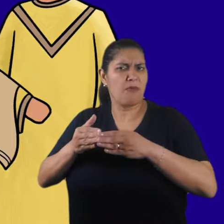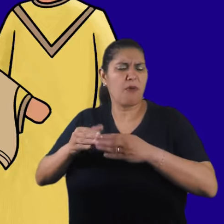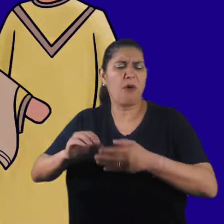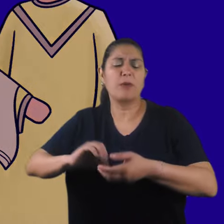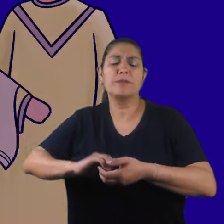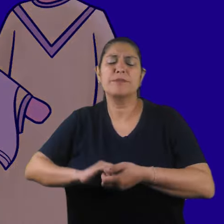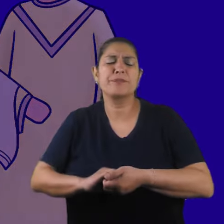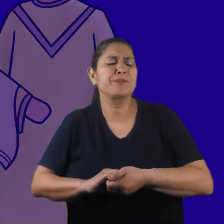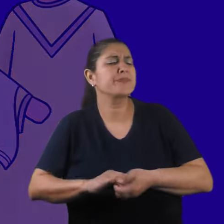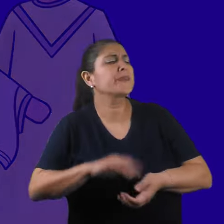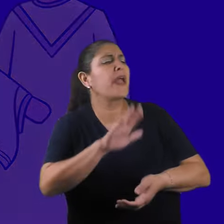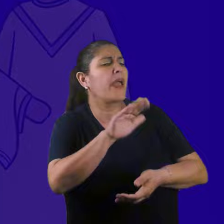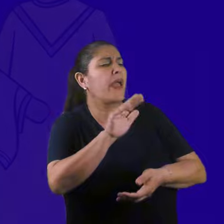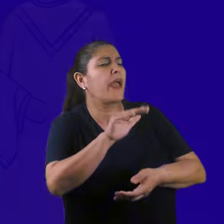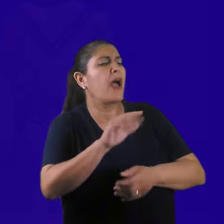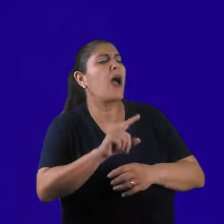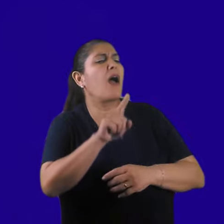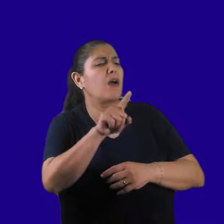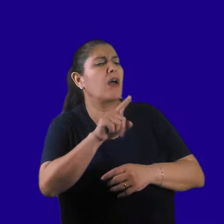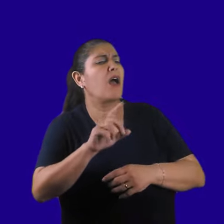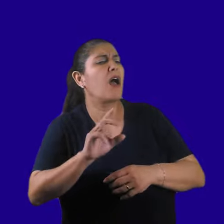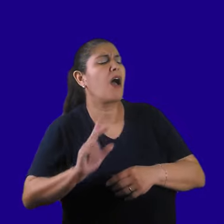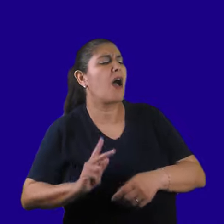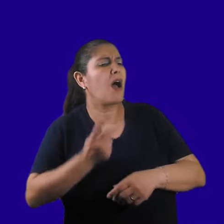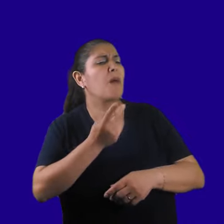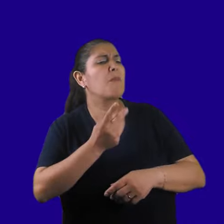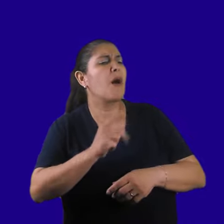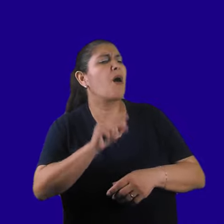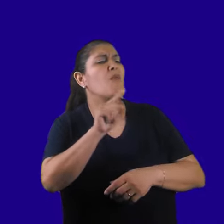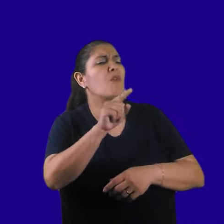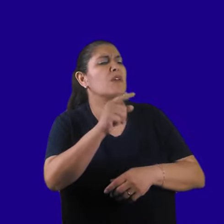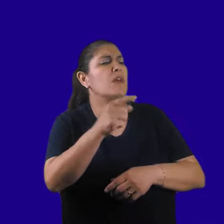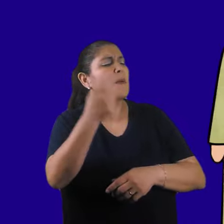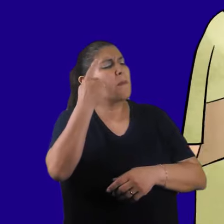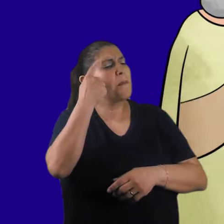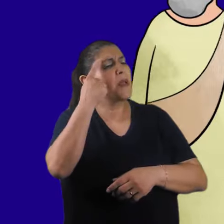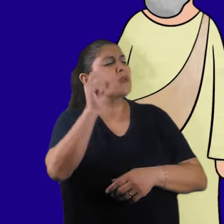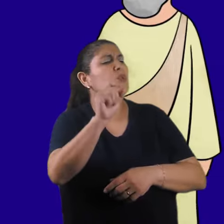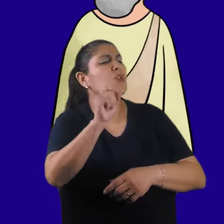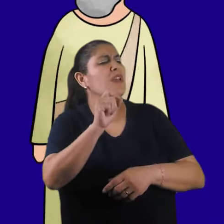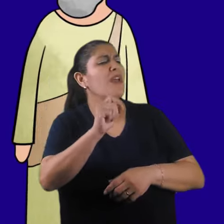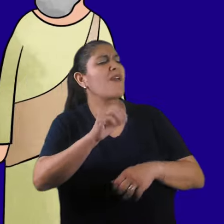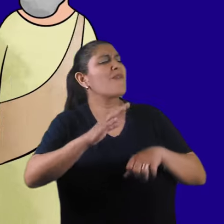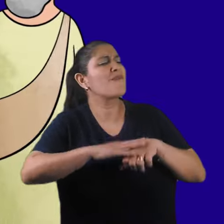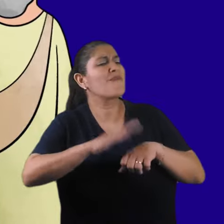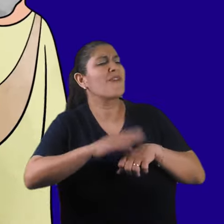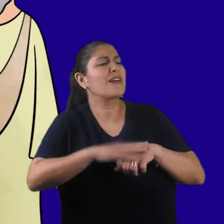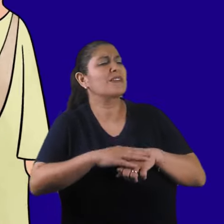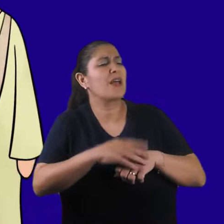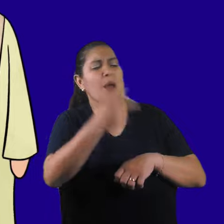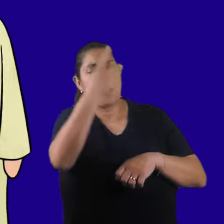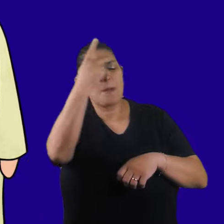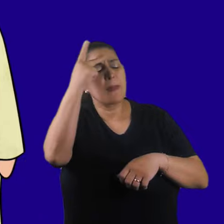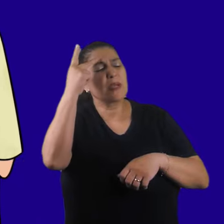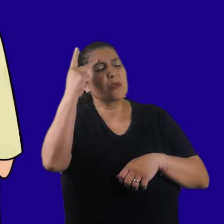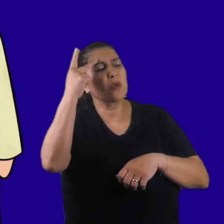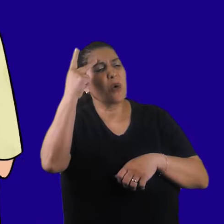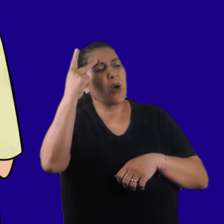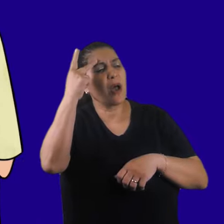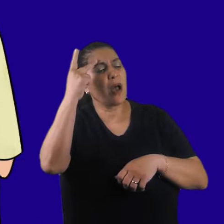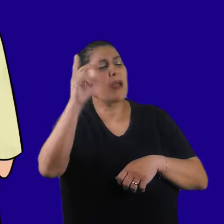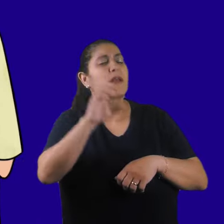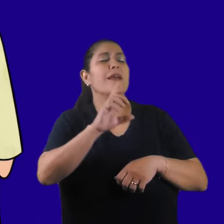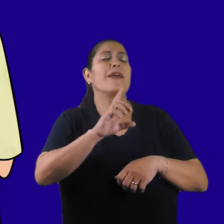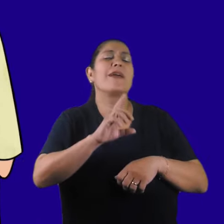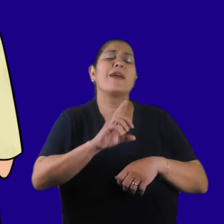Amã. E o rei mandou chamá-lo e perguntou a ele: Amã, o que você acha que o rei deveria fazer